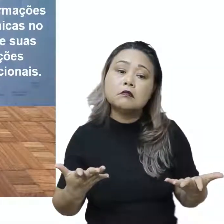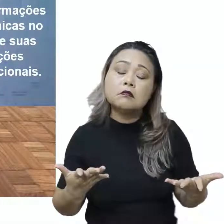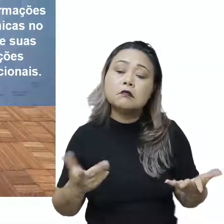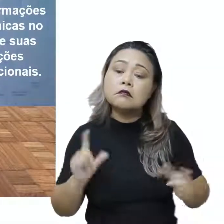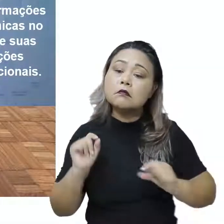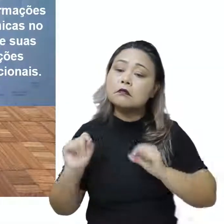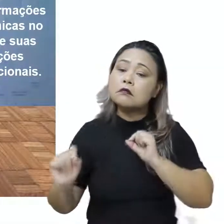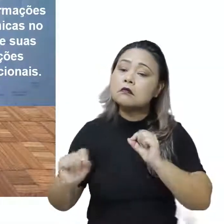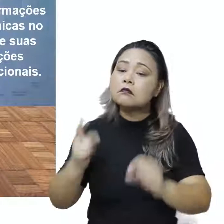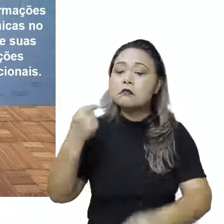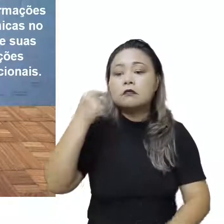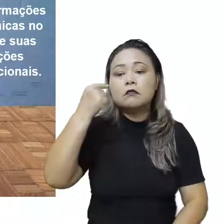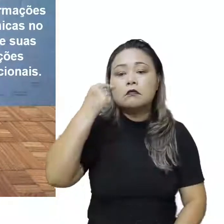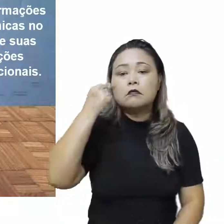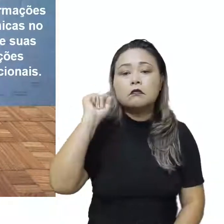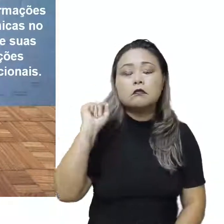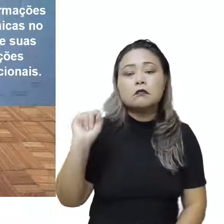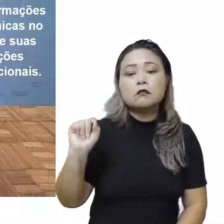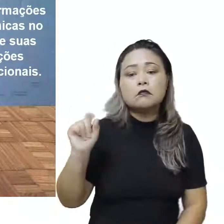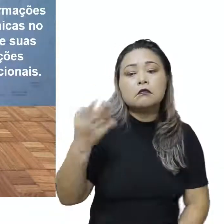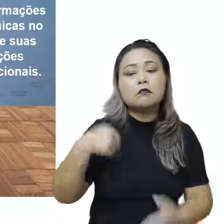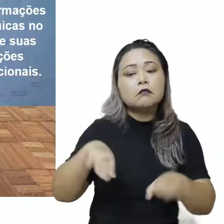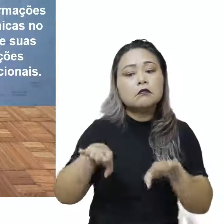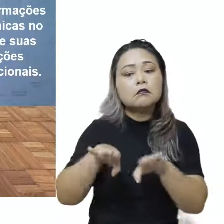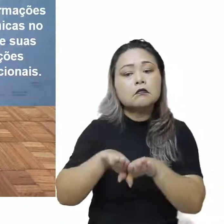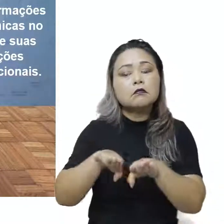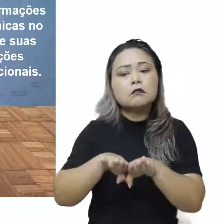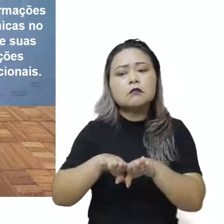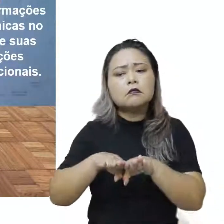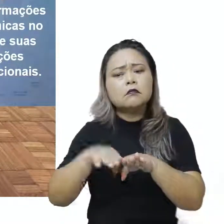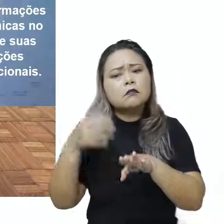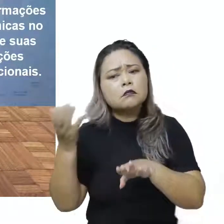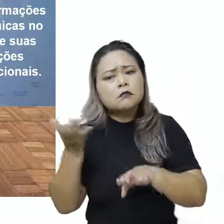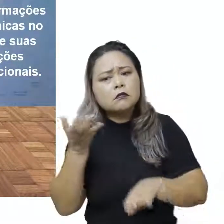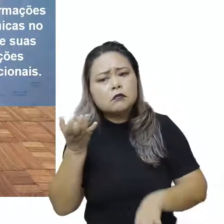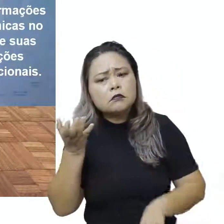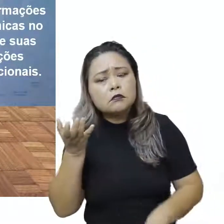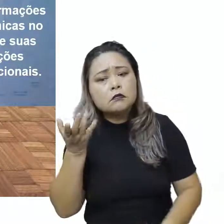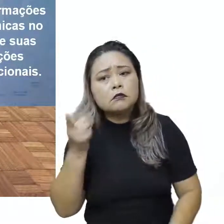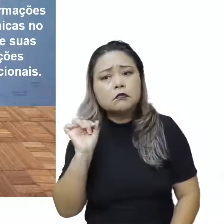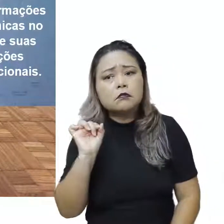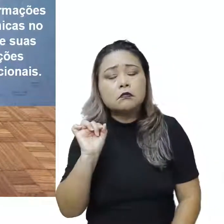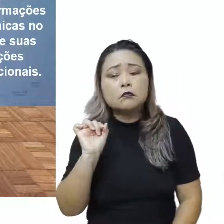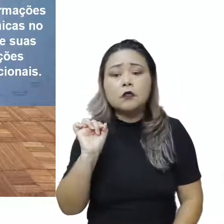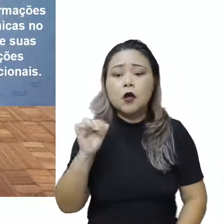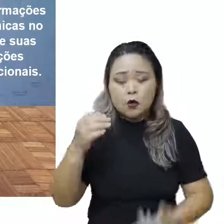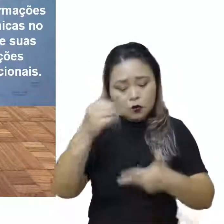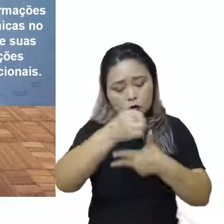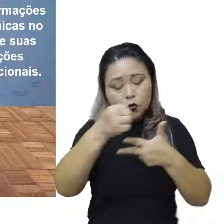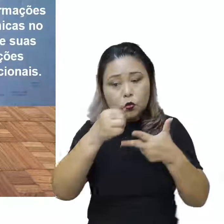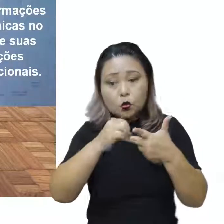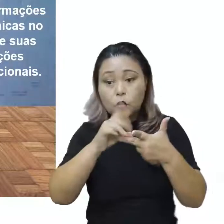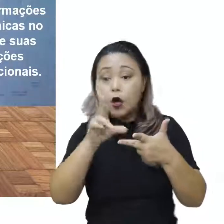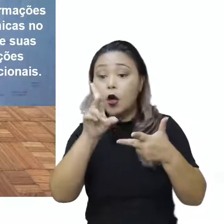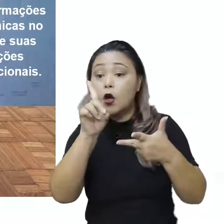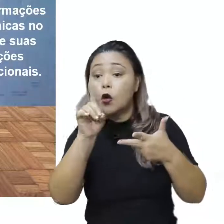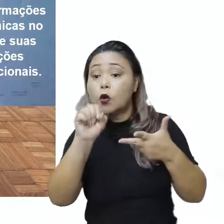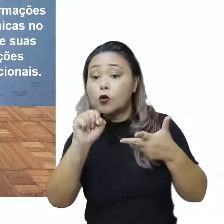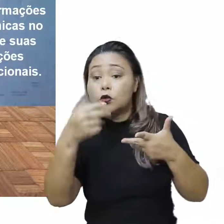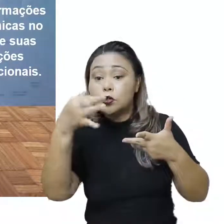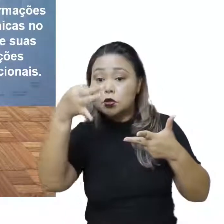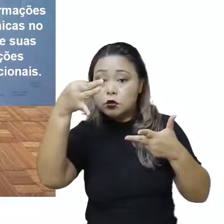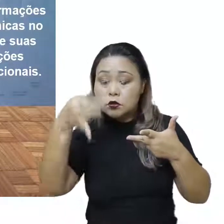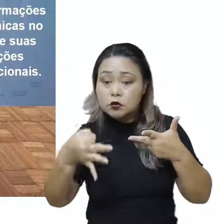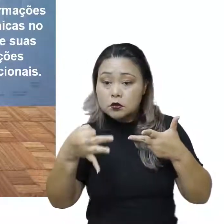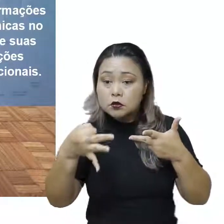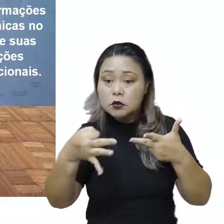o que é que você tem de pensar se você está também aí buscando o Enem, que já está com data marcada aí